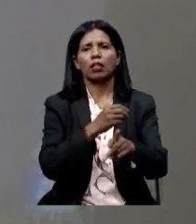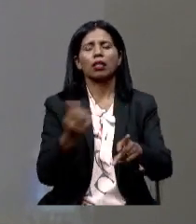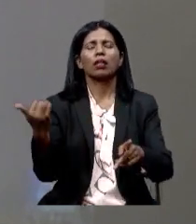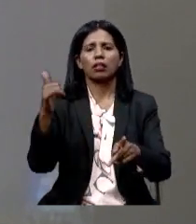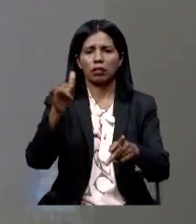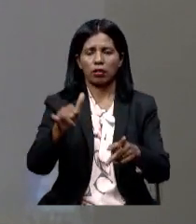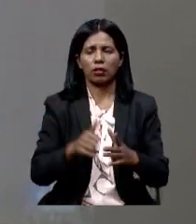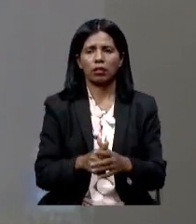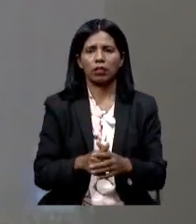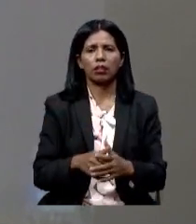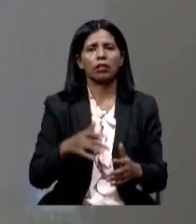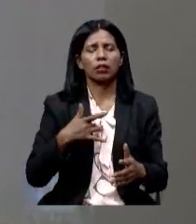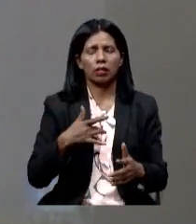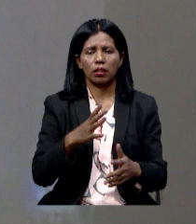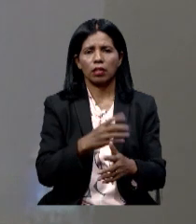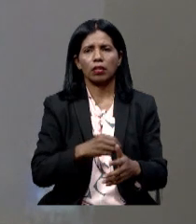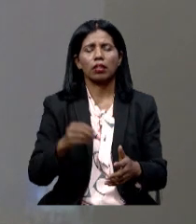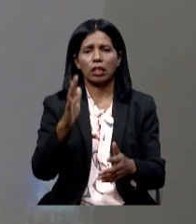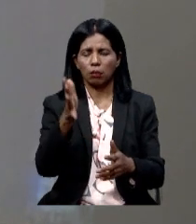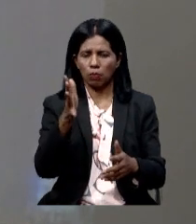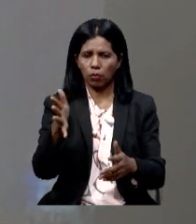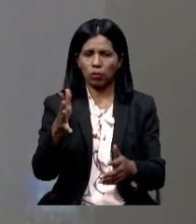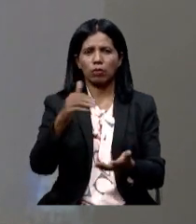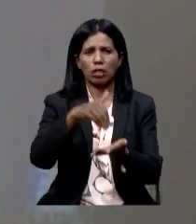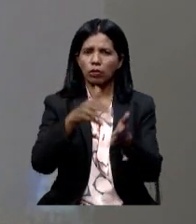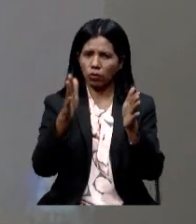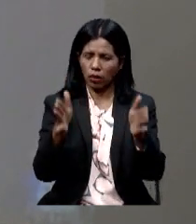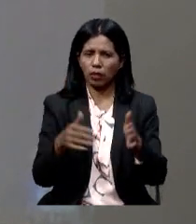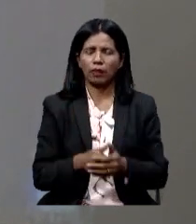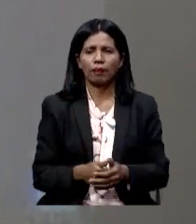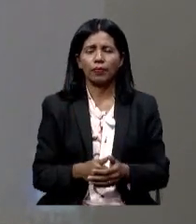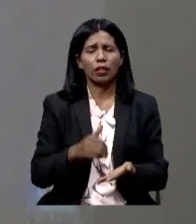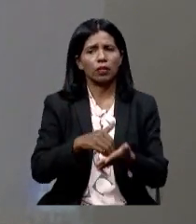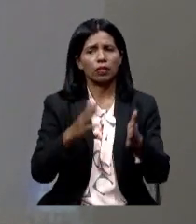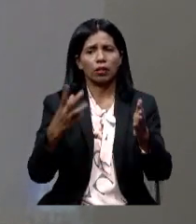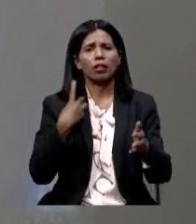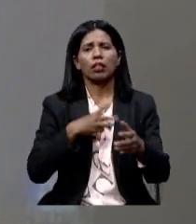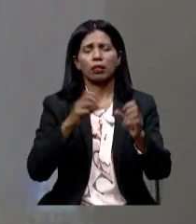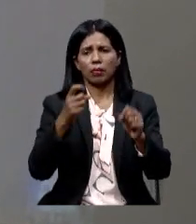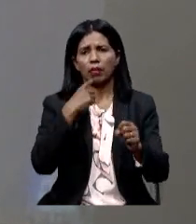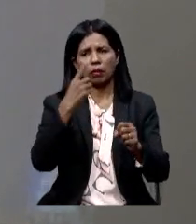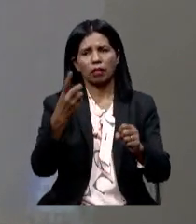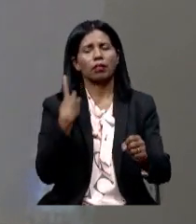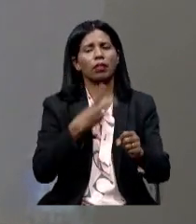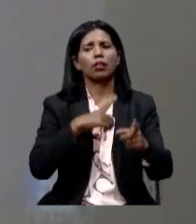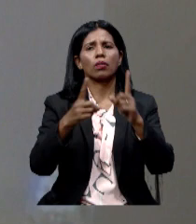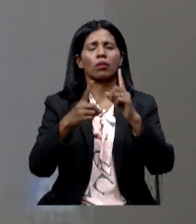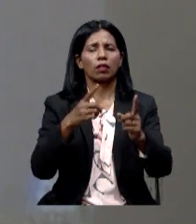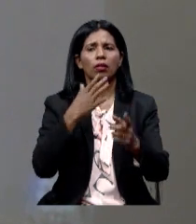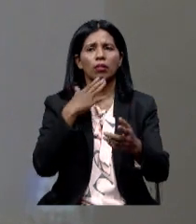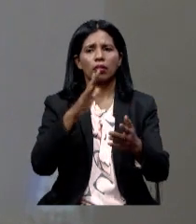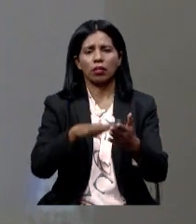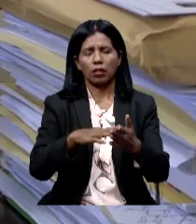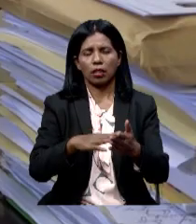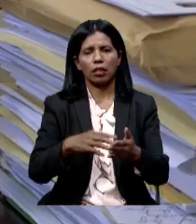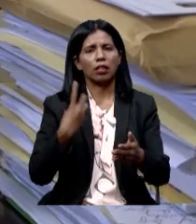né? 50 estudantes. Rasio estudante daí tidak melihat tete yang nak kata kalau itu kuliah kalau bawa kualidad ini itu nih ulufatuk